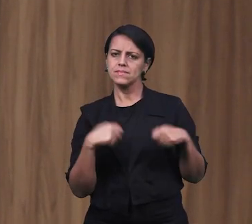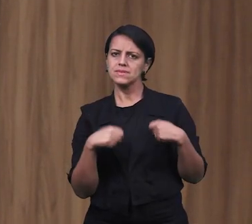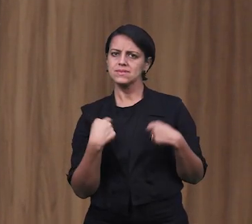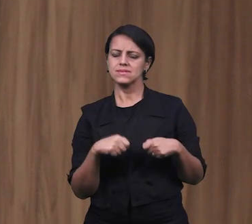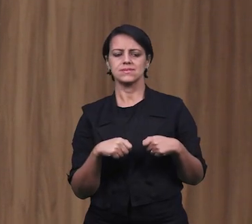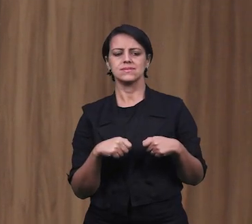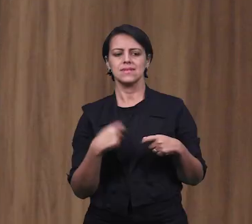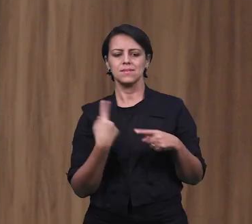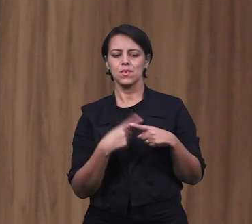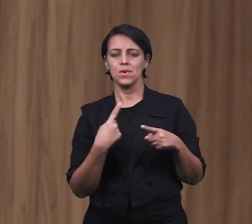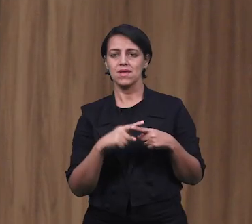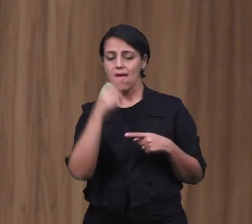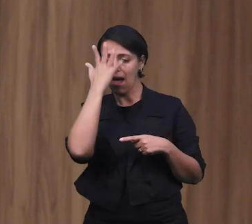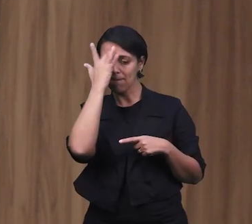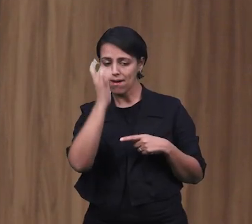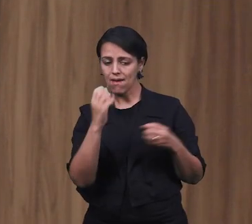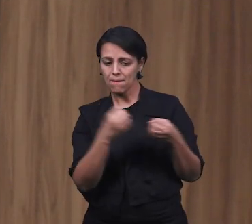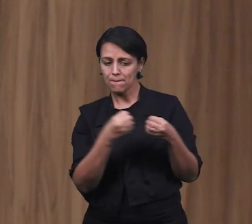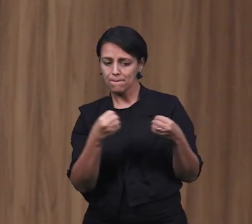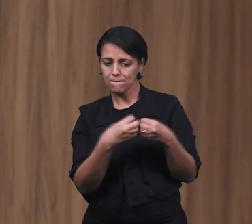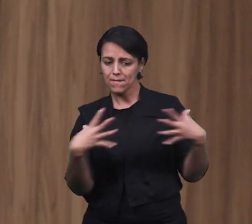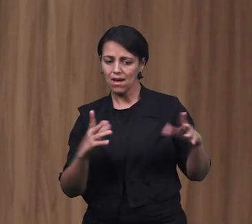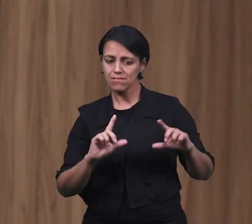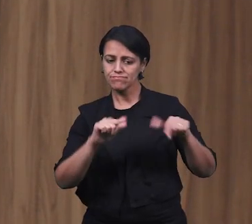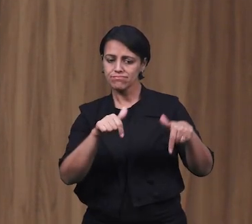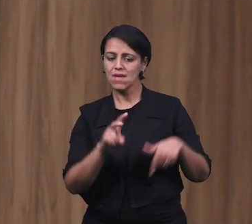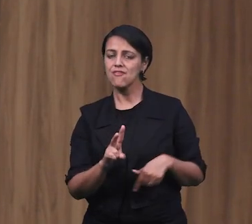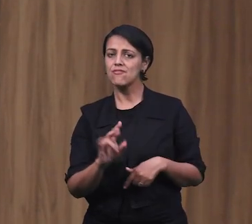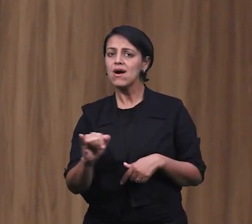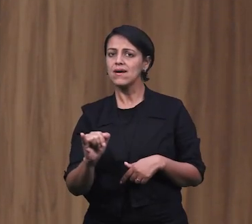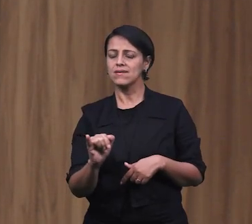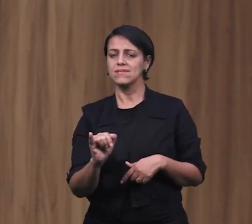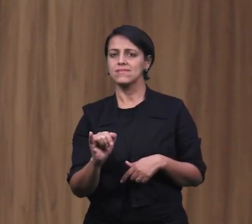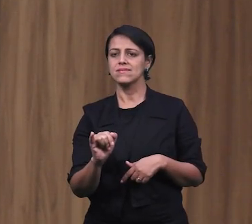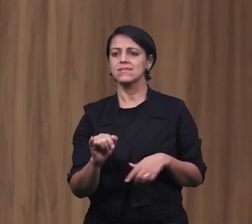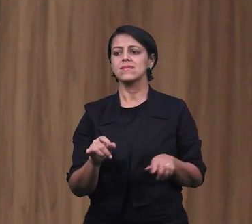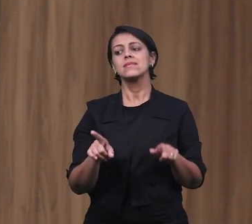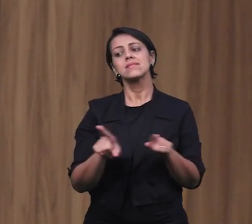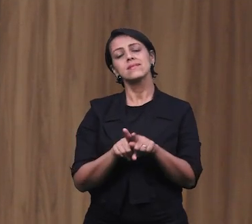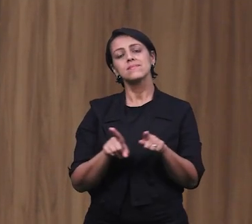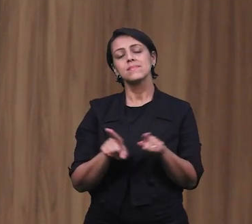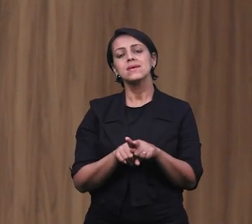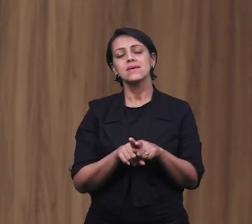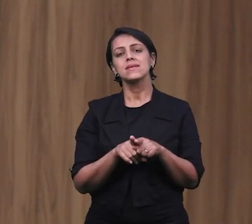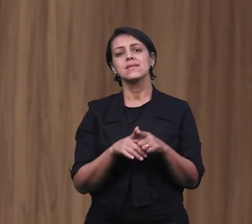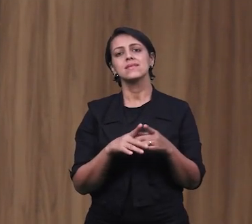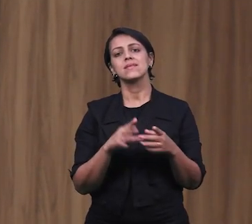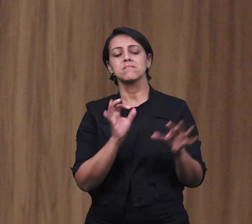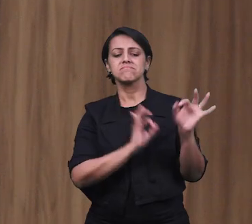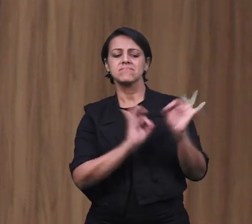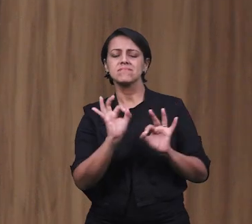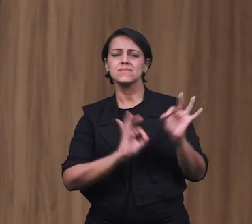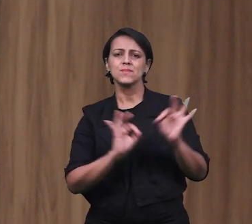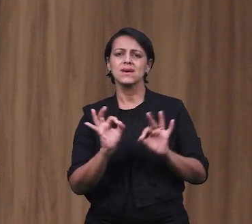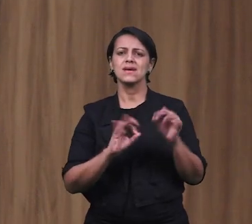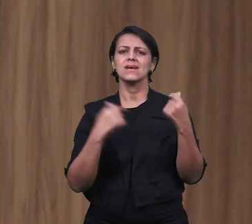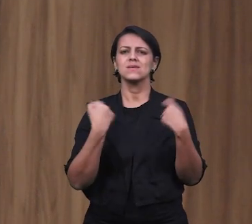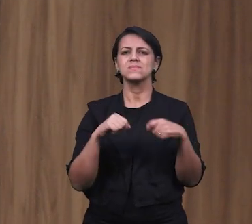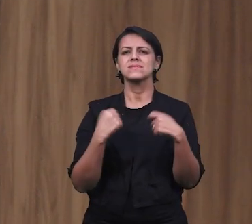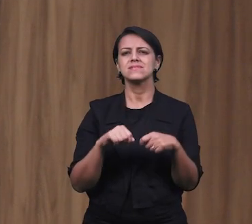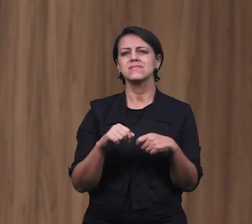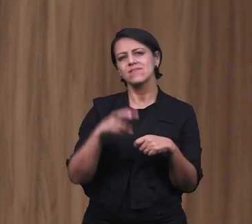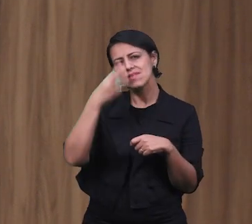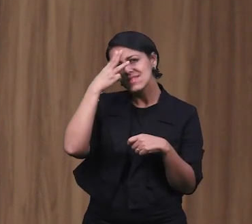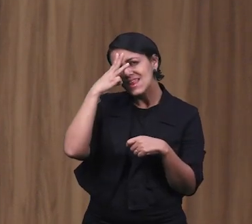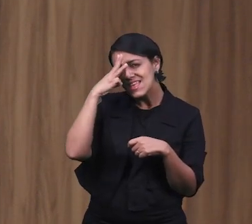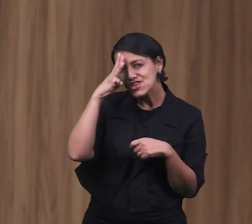fará o Senhor maravilhas, né, no meio de vós. E também foi assim, a preparação ao final de 3